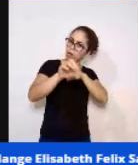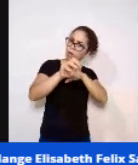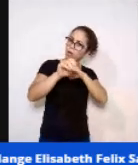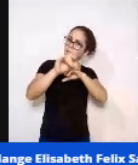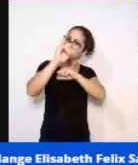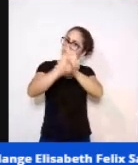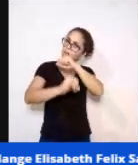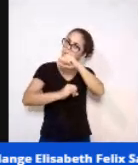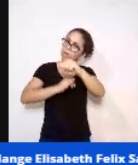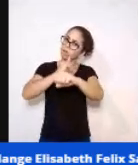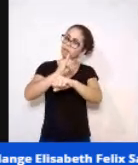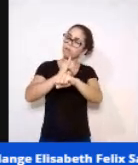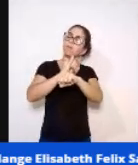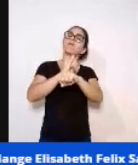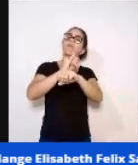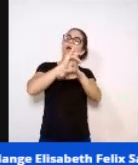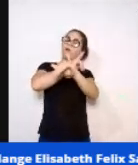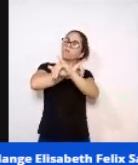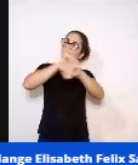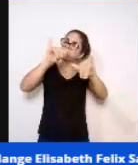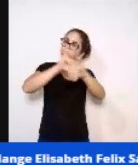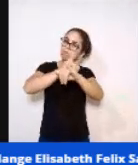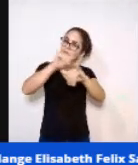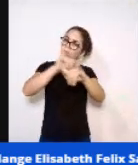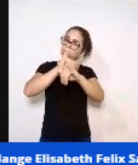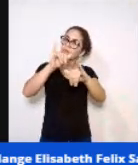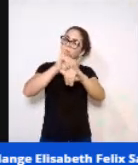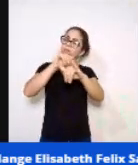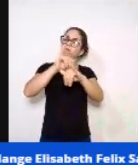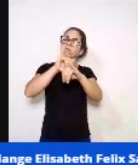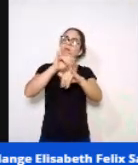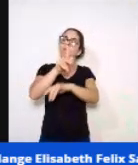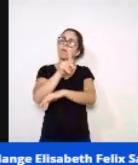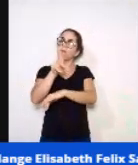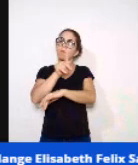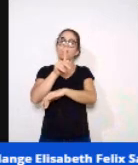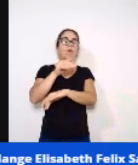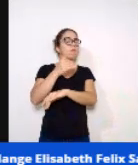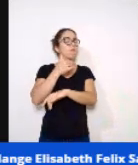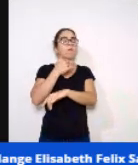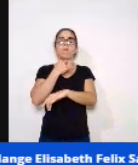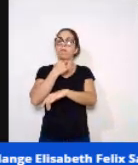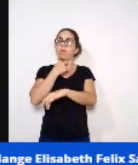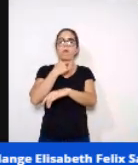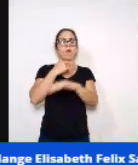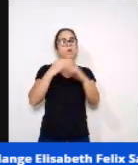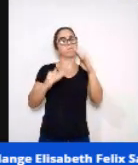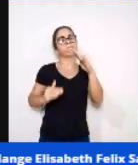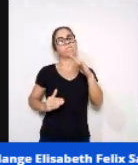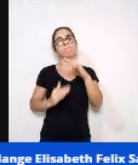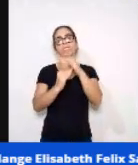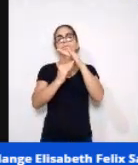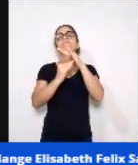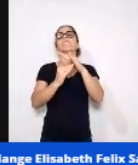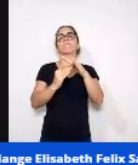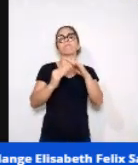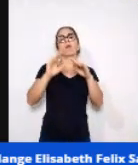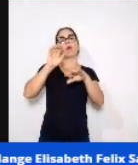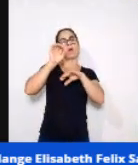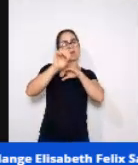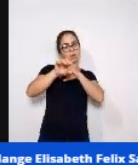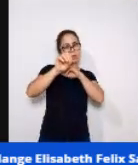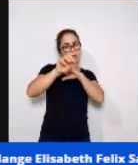que é repassada pelo professor não pode oferecer obstáculos de aprendizagem aos